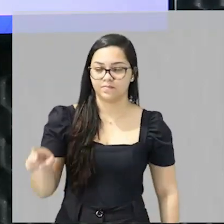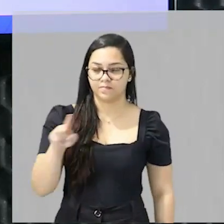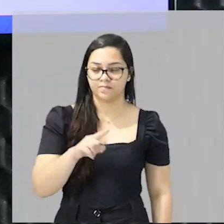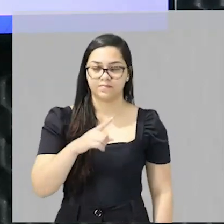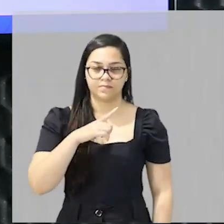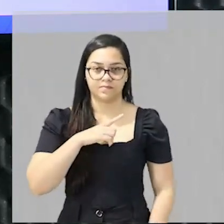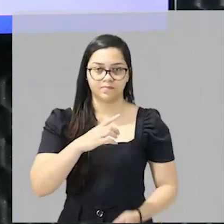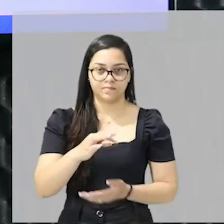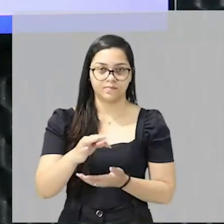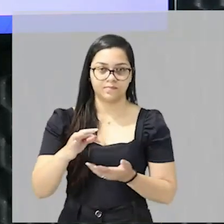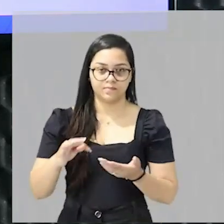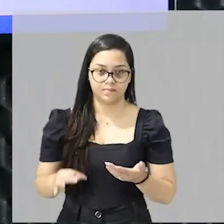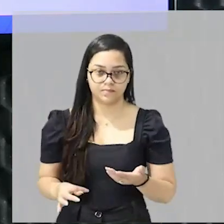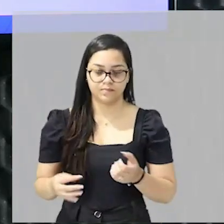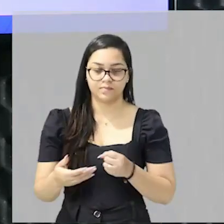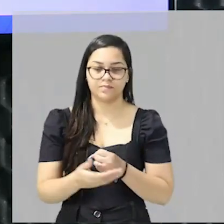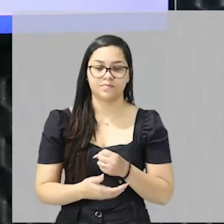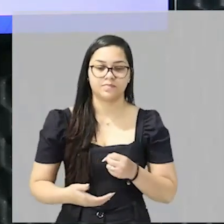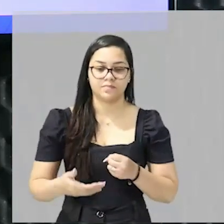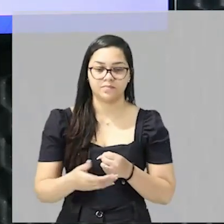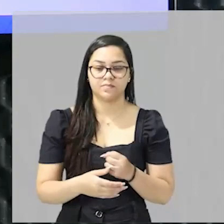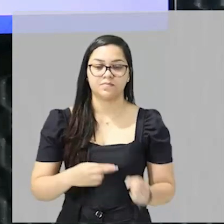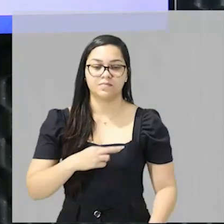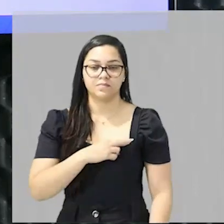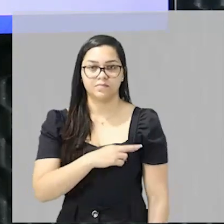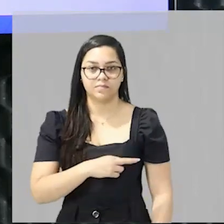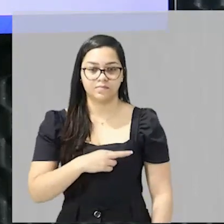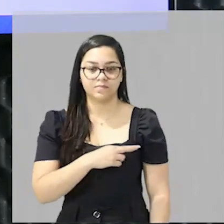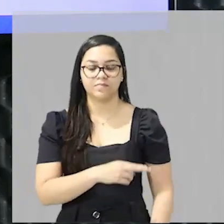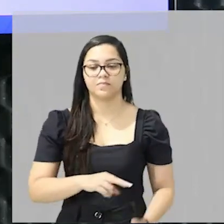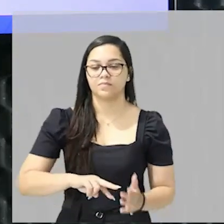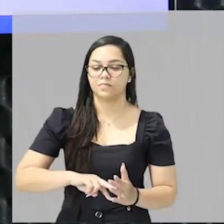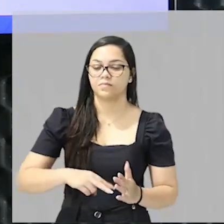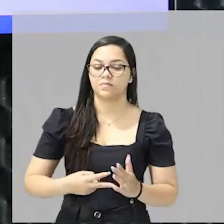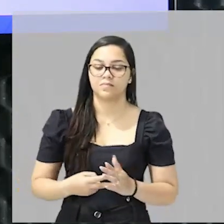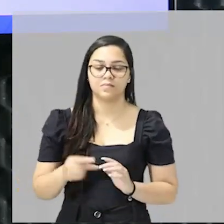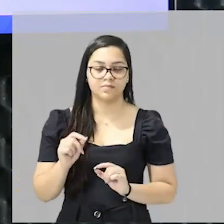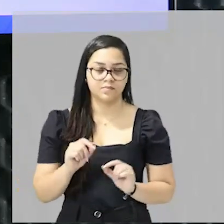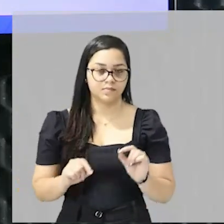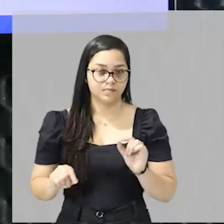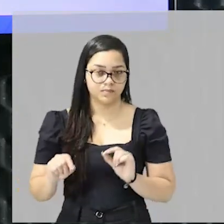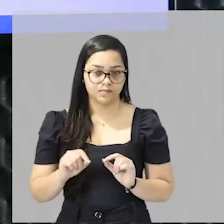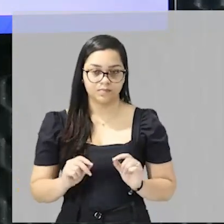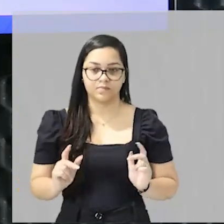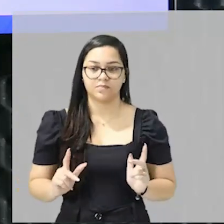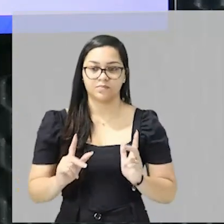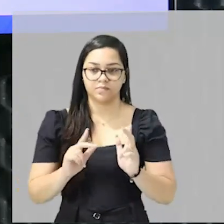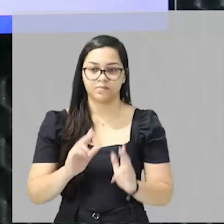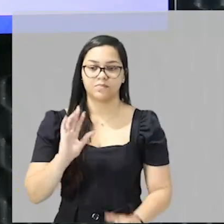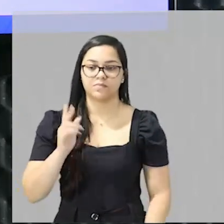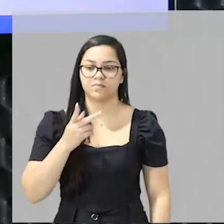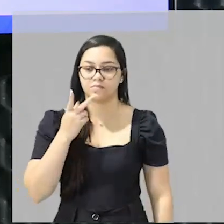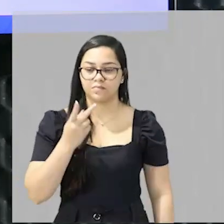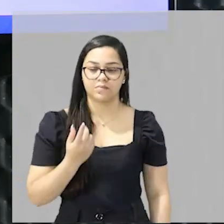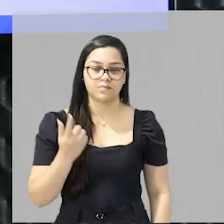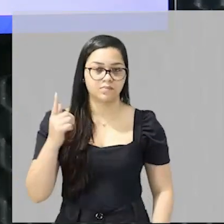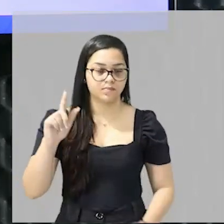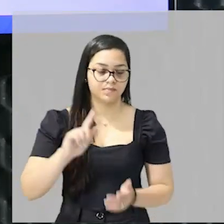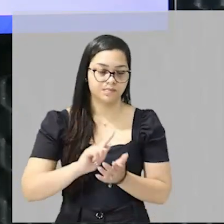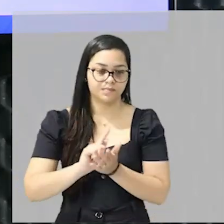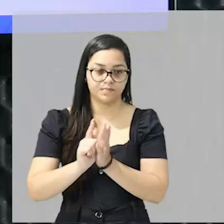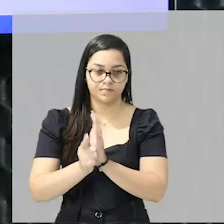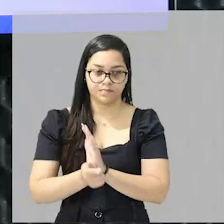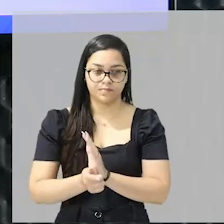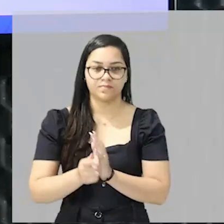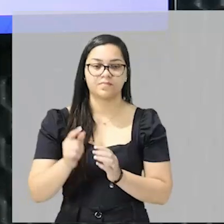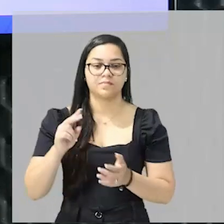com textos baseados em romance. O que a gente recomenda? Mesma coisa que a gente vem falando nos outros gêneros.